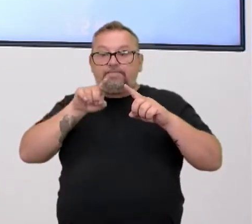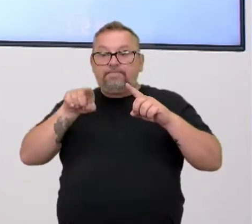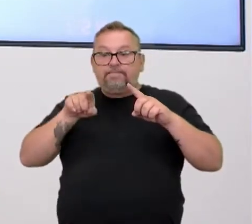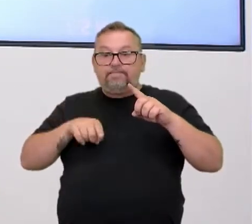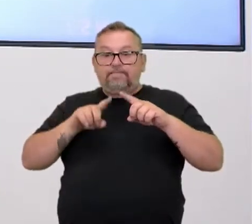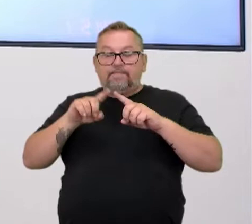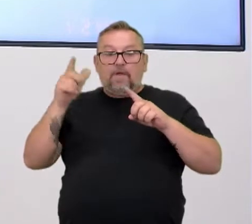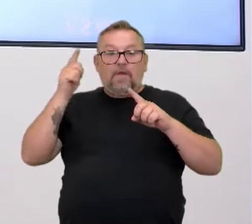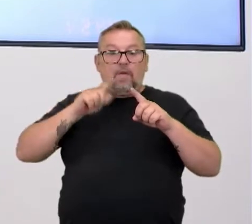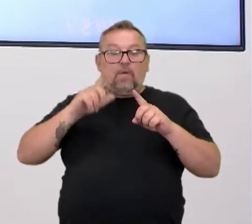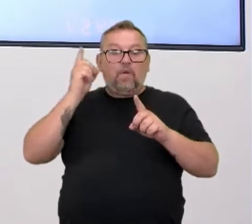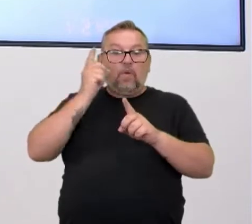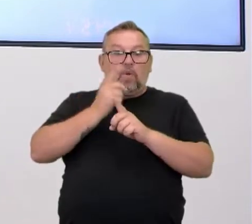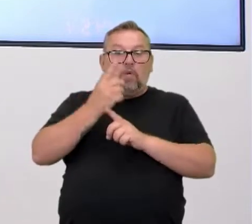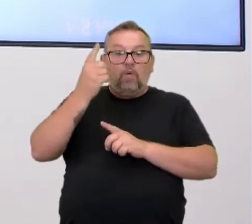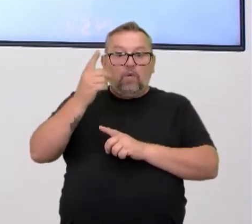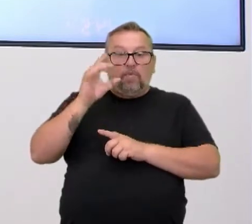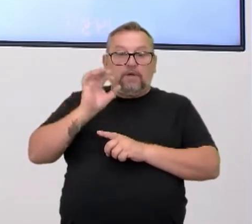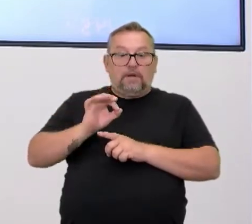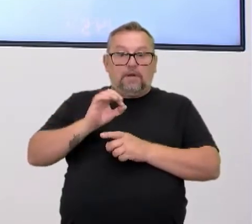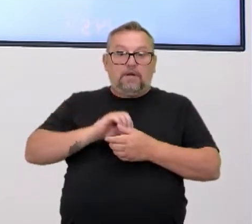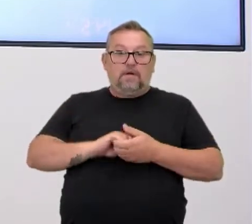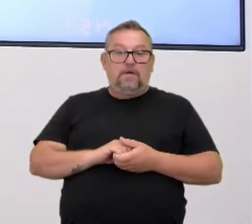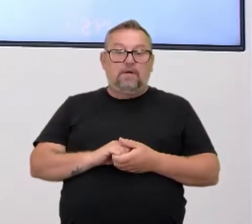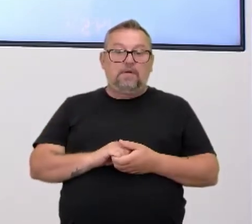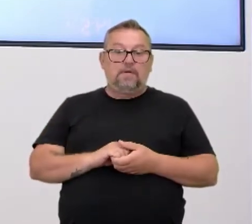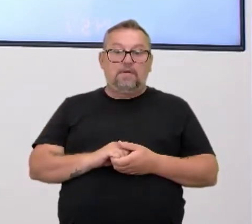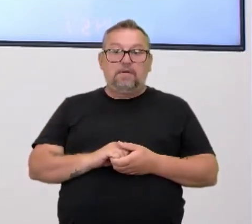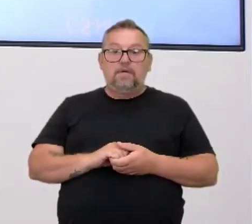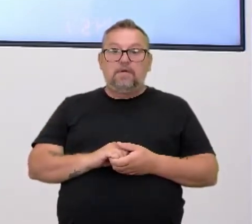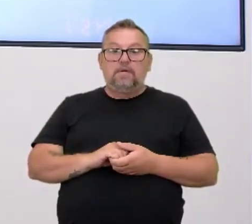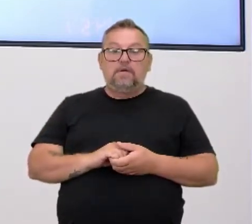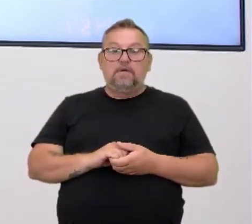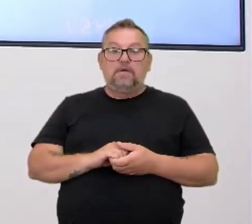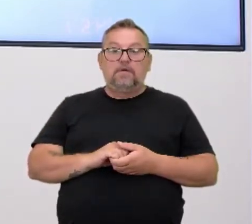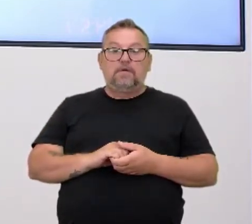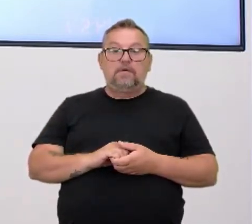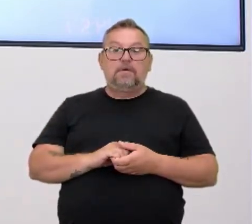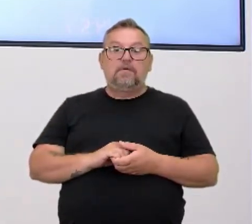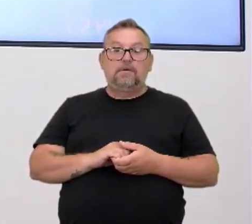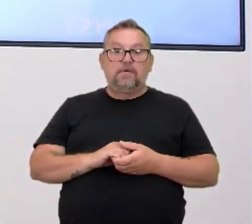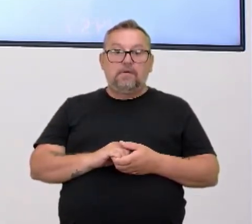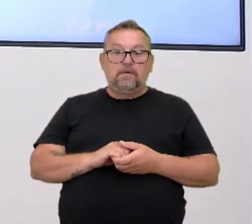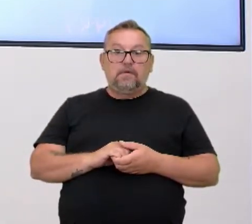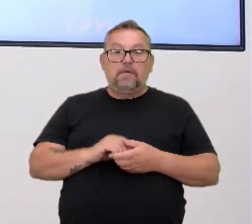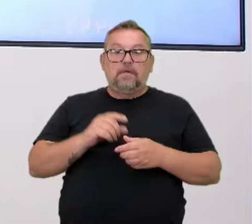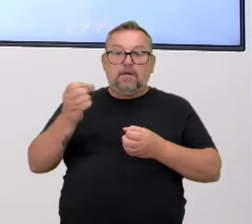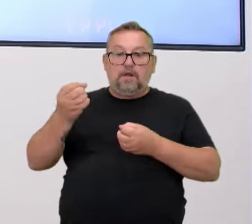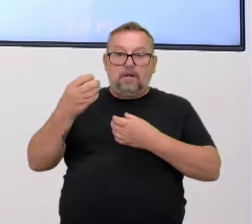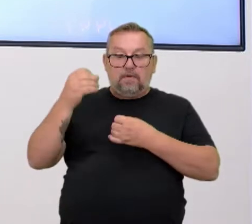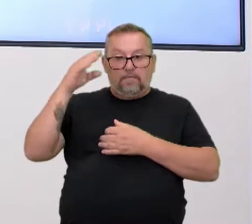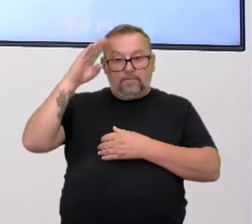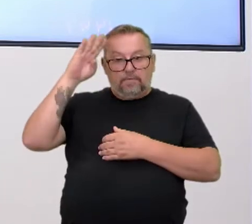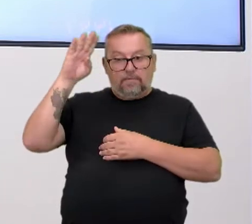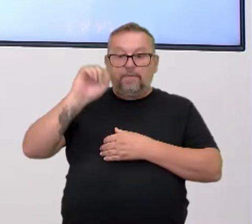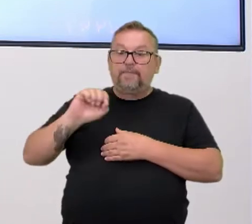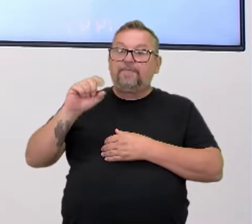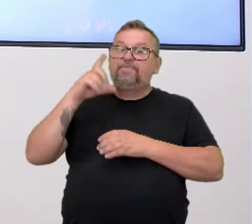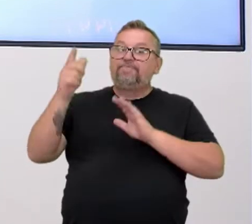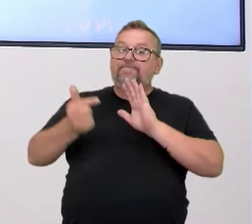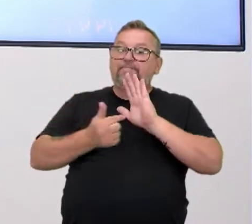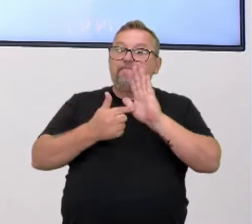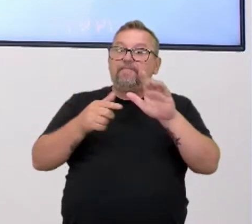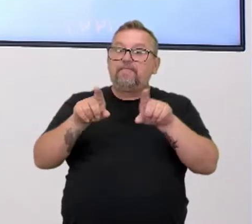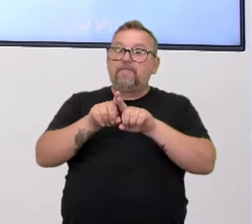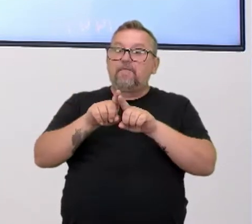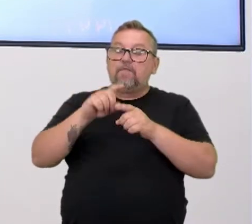até achar uma ideia que ligue tudo. Então, a ideia central é a informação principal de que se deseja apresentar por meio